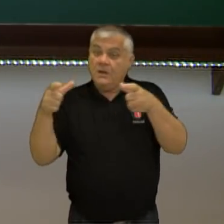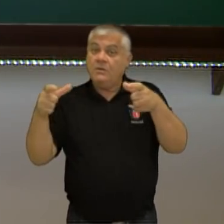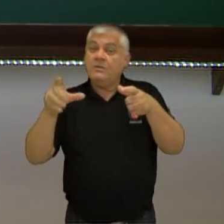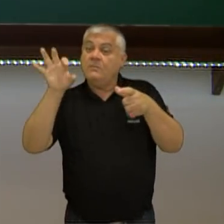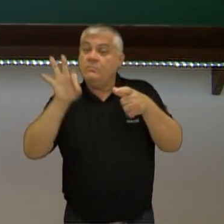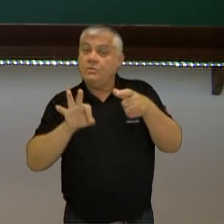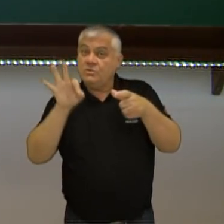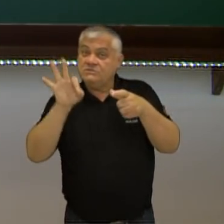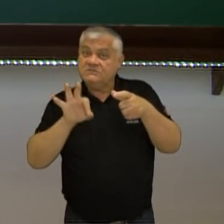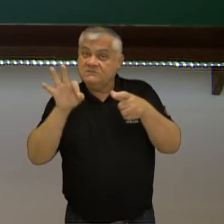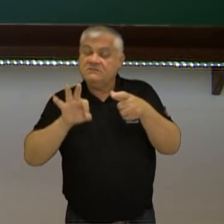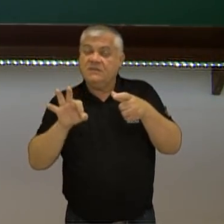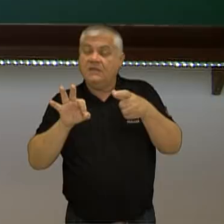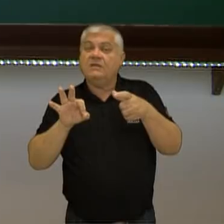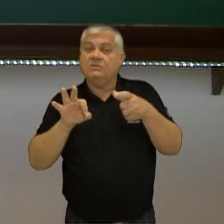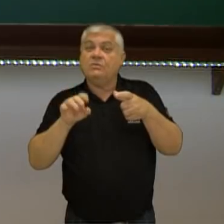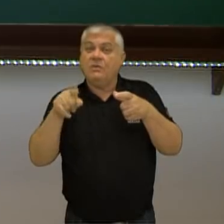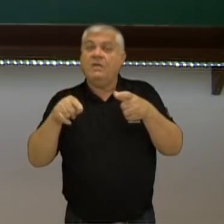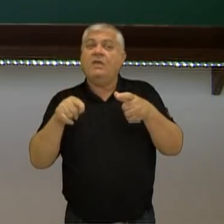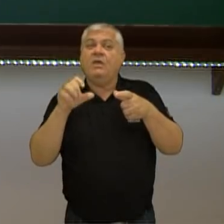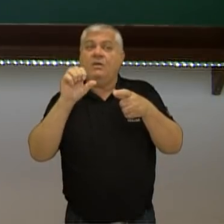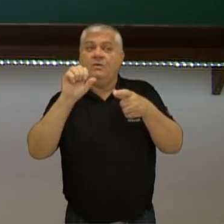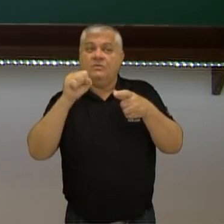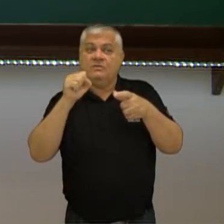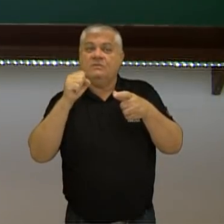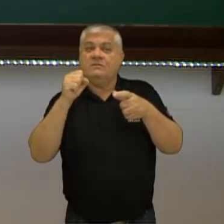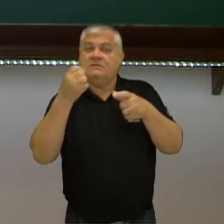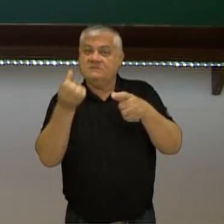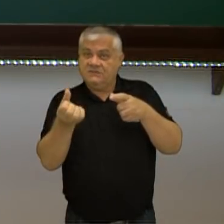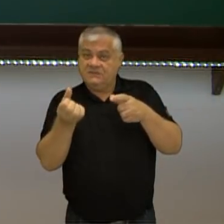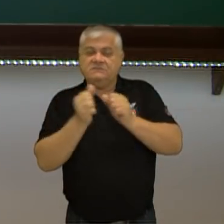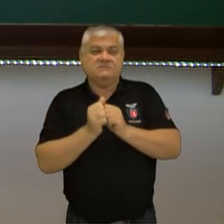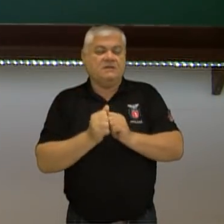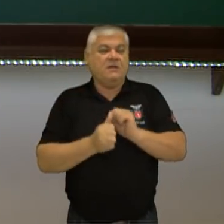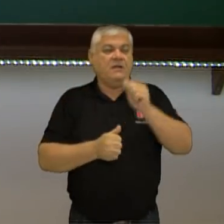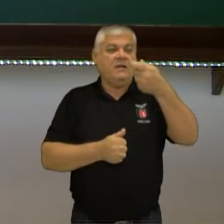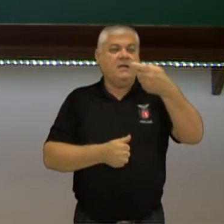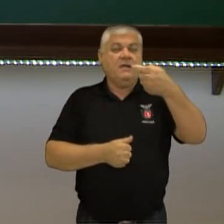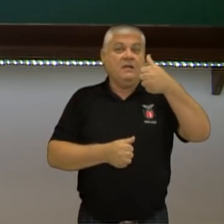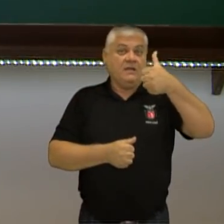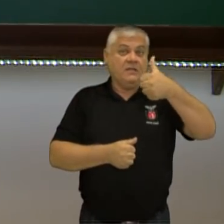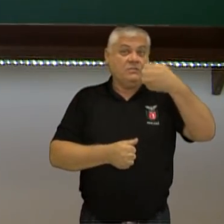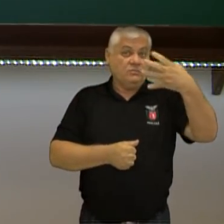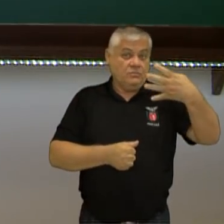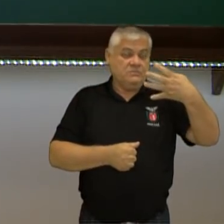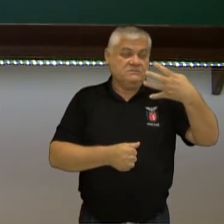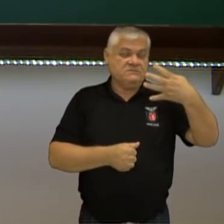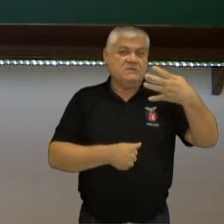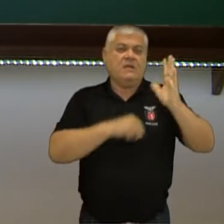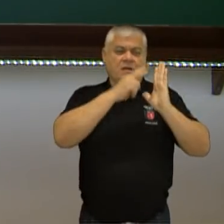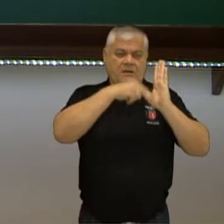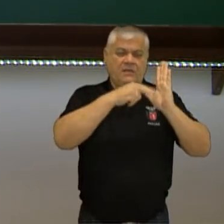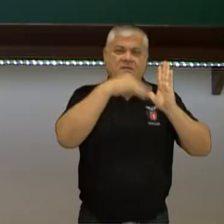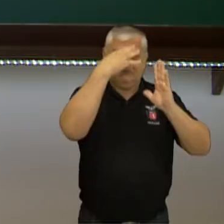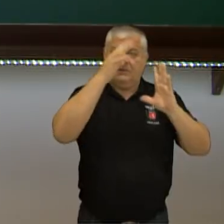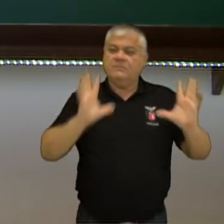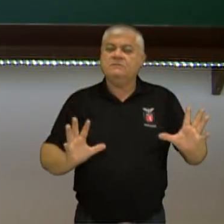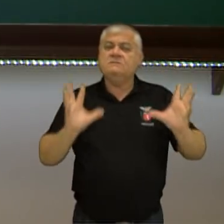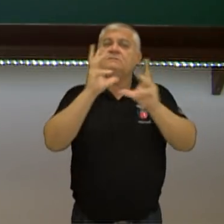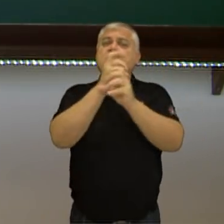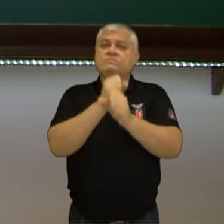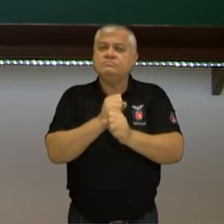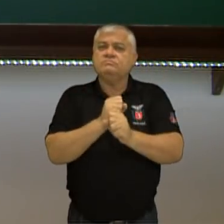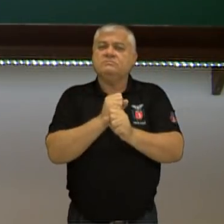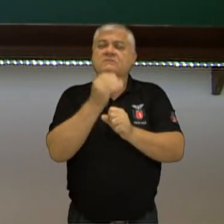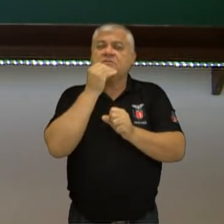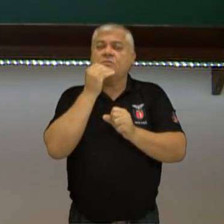de pessoas que não sabem ler, quando eu somo as duas, tem que dar 100%. Quando que isso acontece? Quando um grupo não se mistura com o outro. Não tem uma